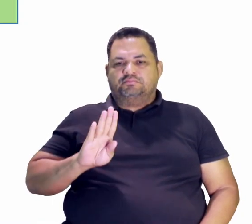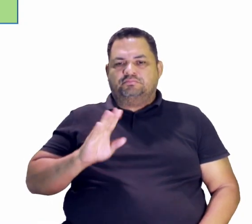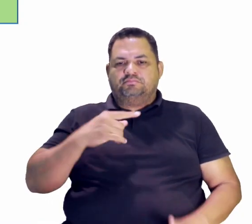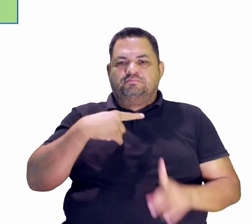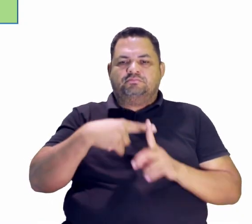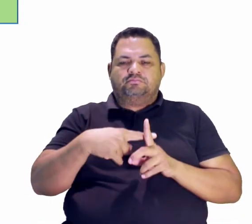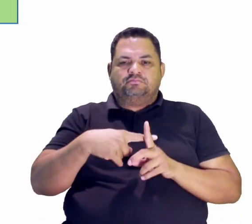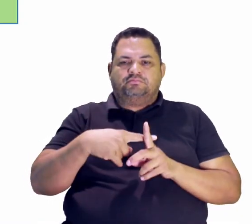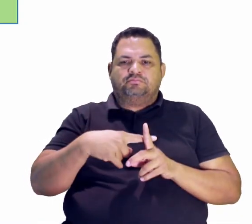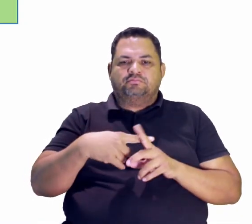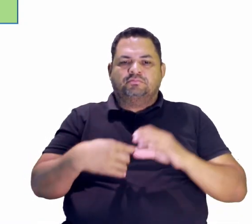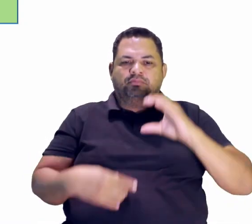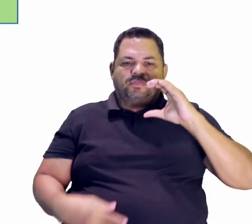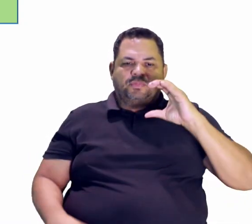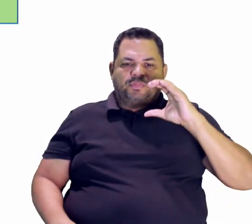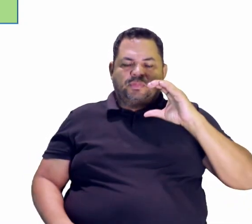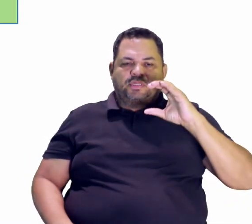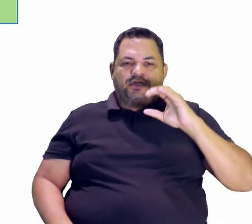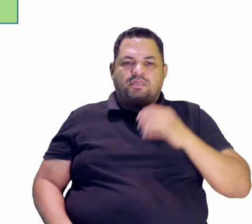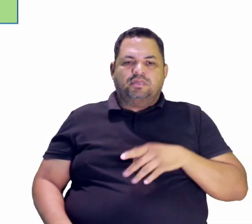é negativo.